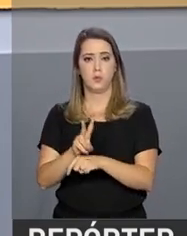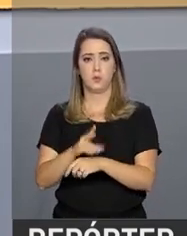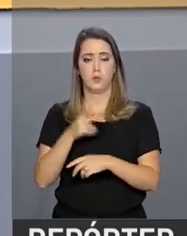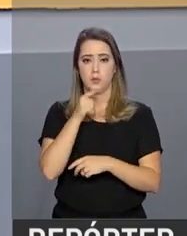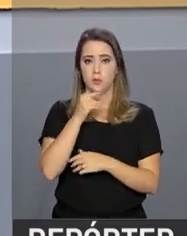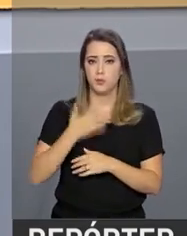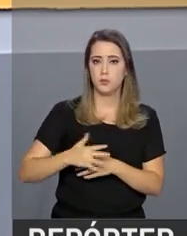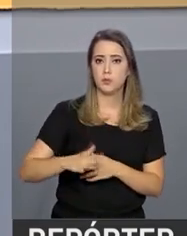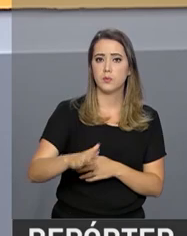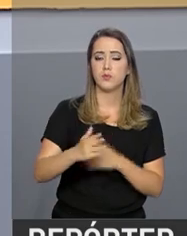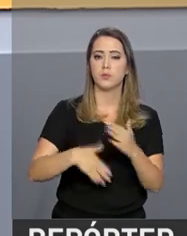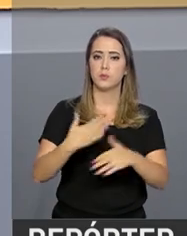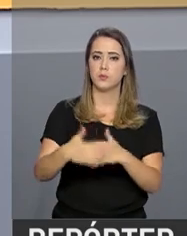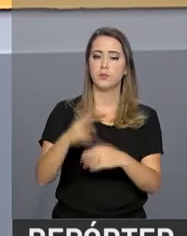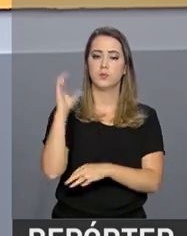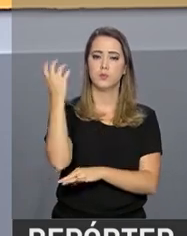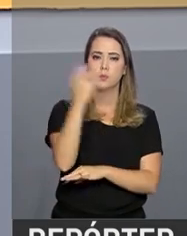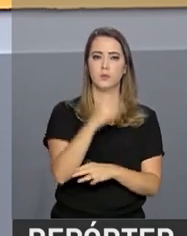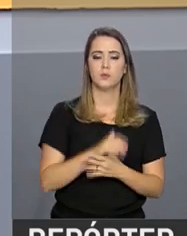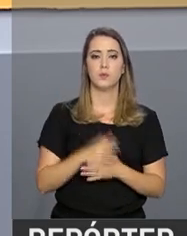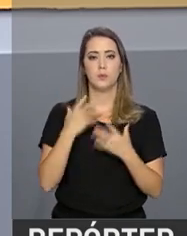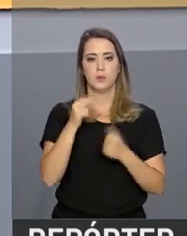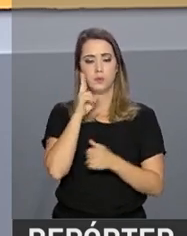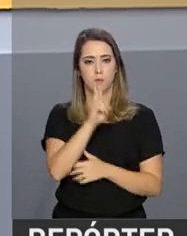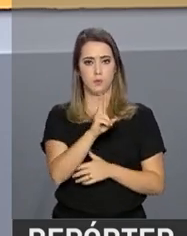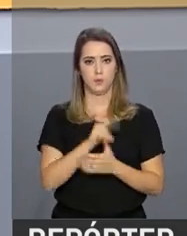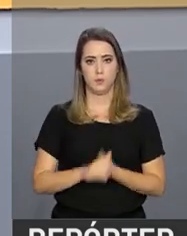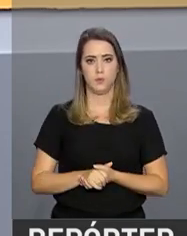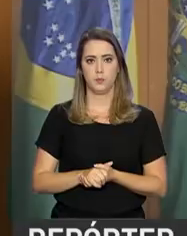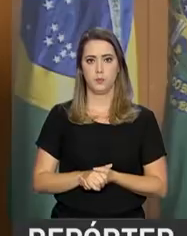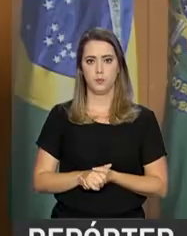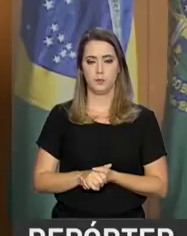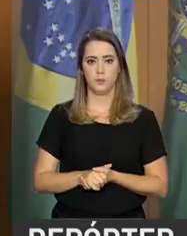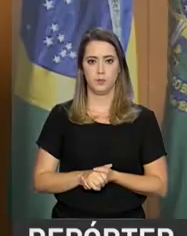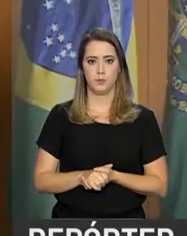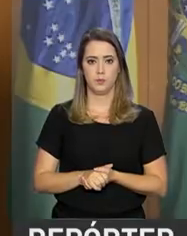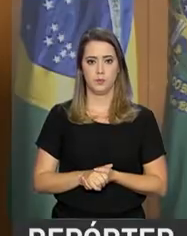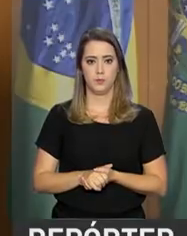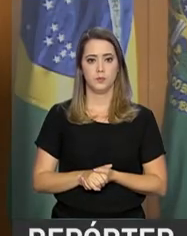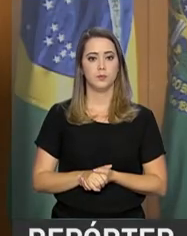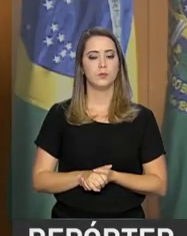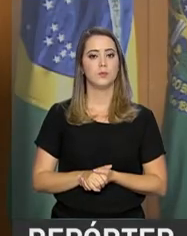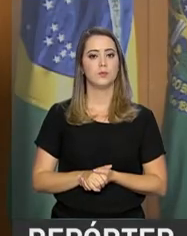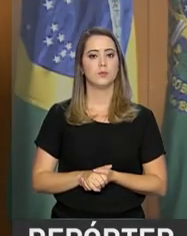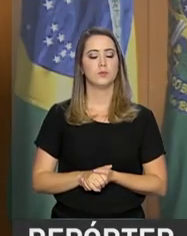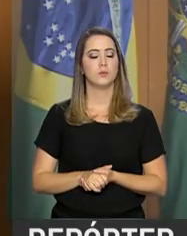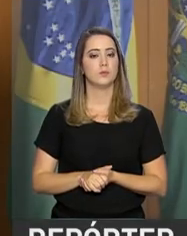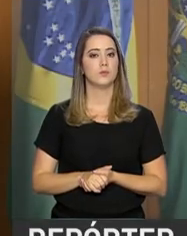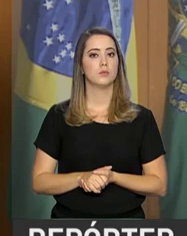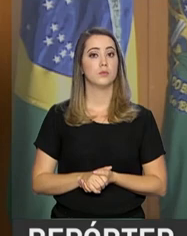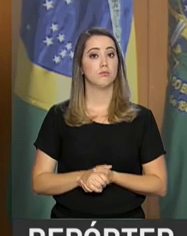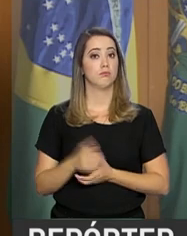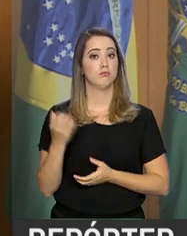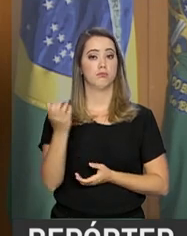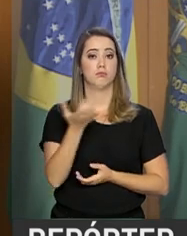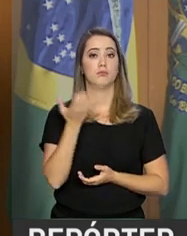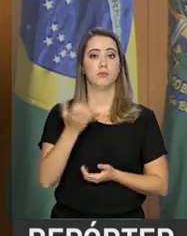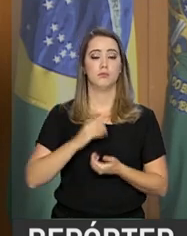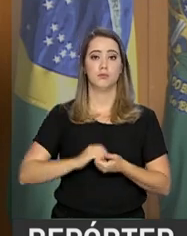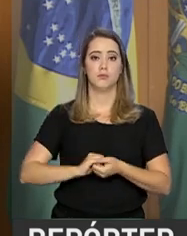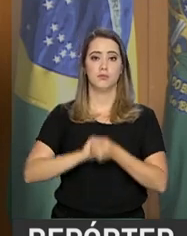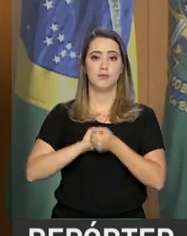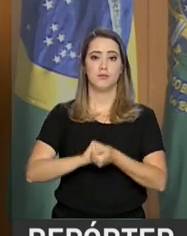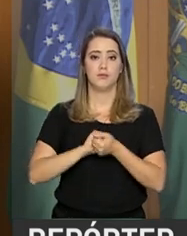sustentável dos recursos naturais vamos acompanhar eu quero saudar os